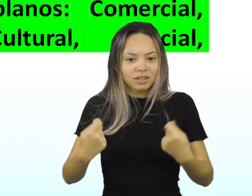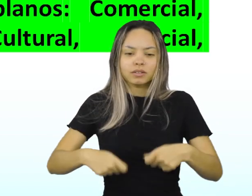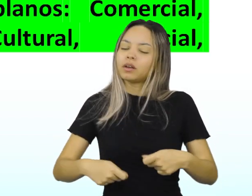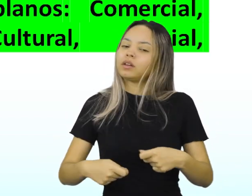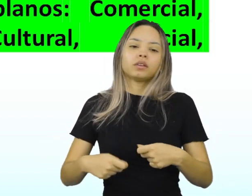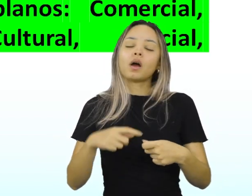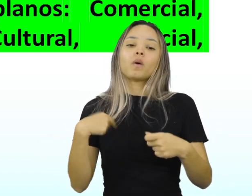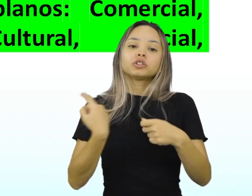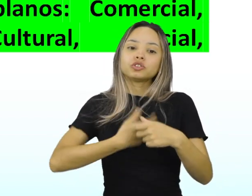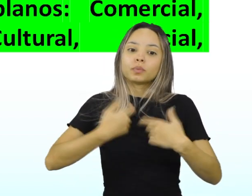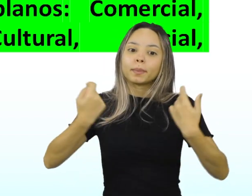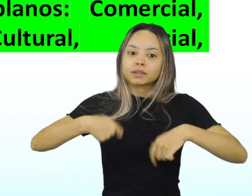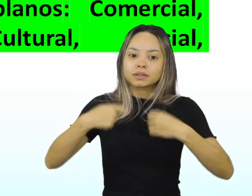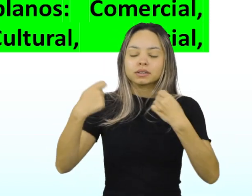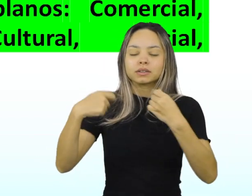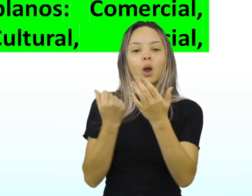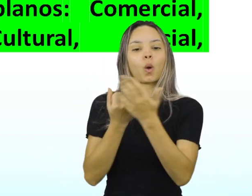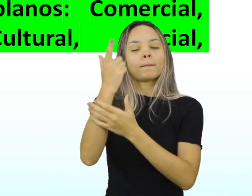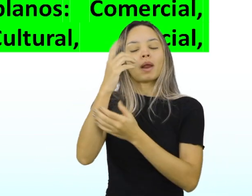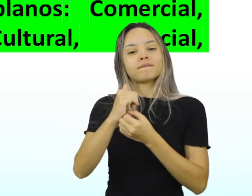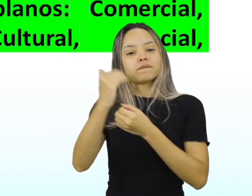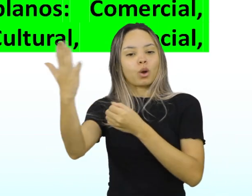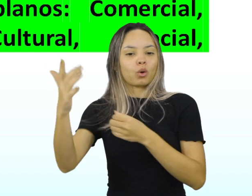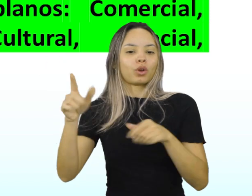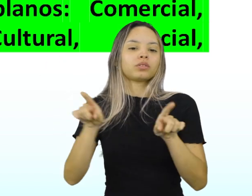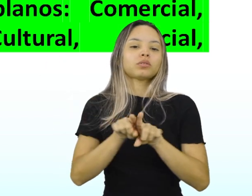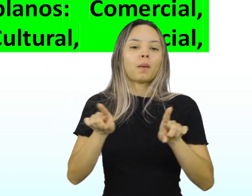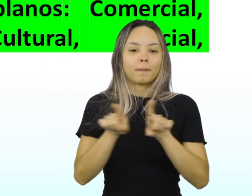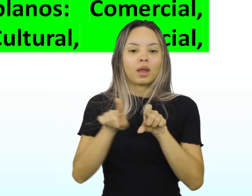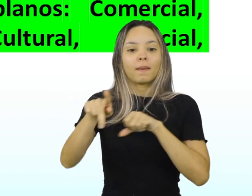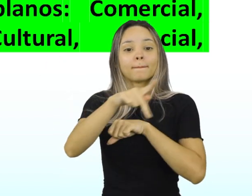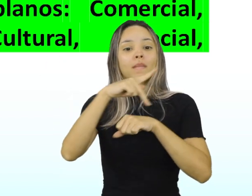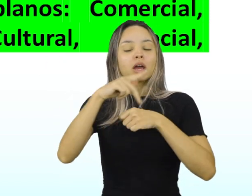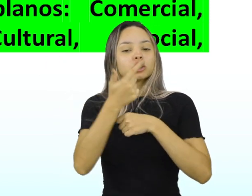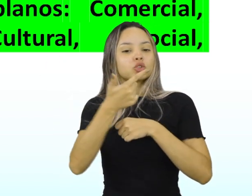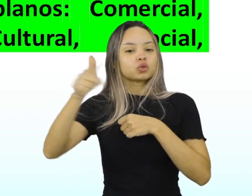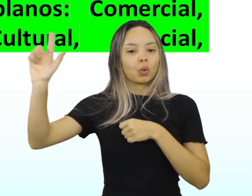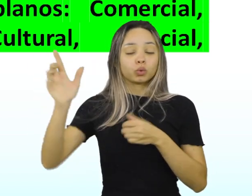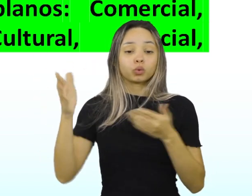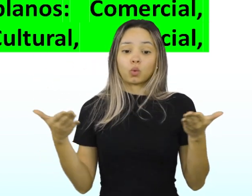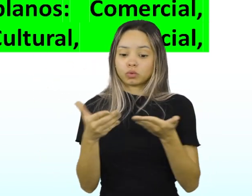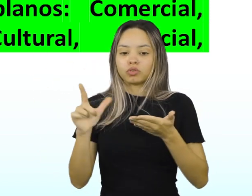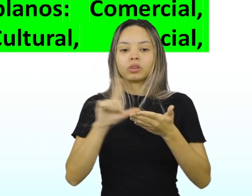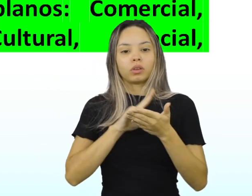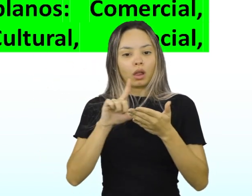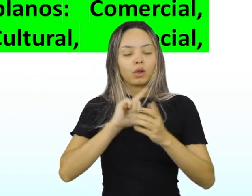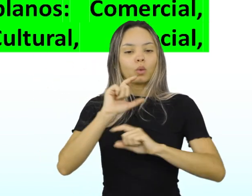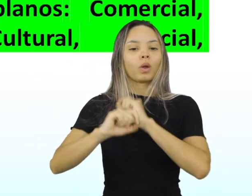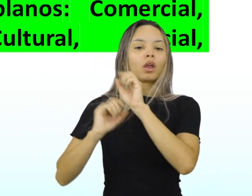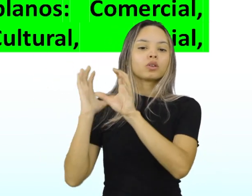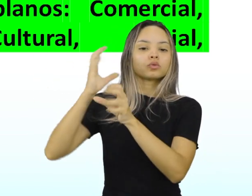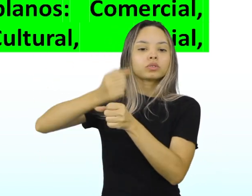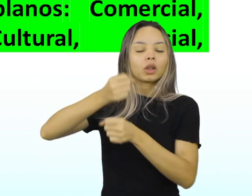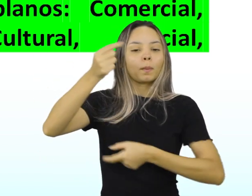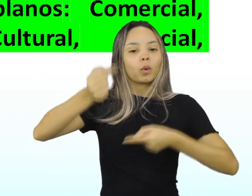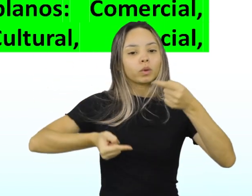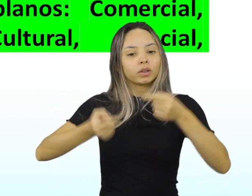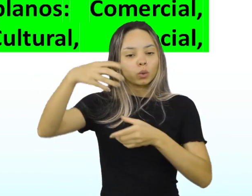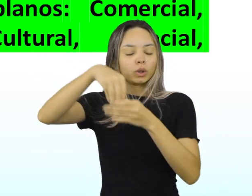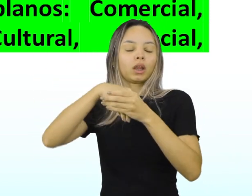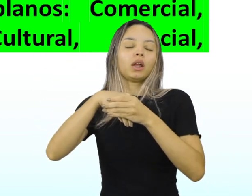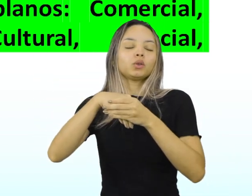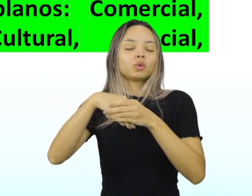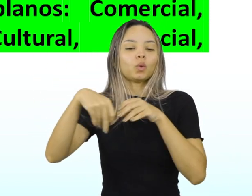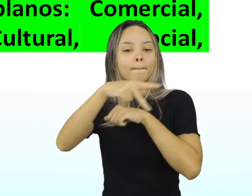de produtos de outros países. No plano político, hoje os resultados políticos, uma ação política num país,